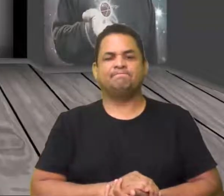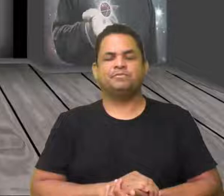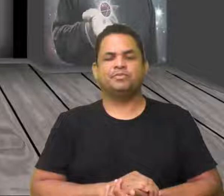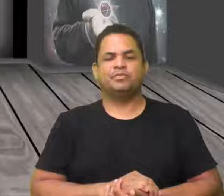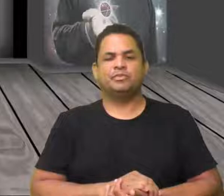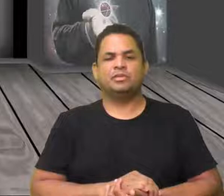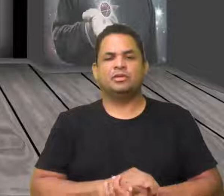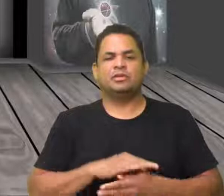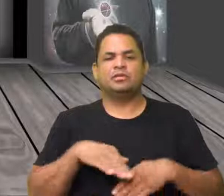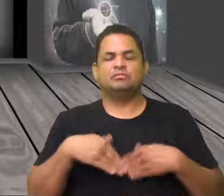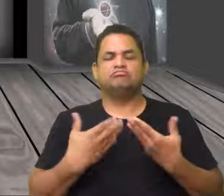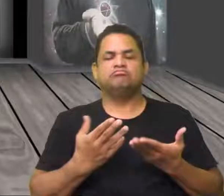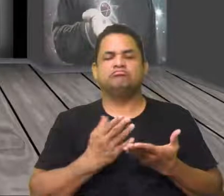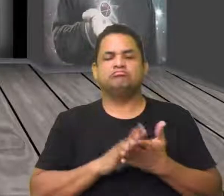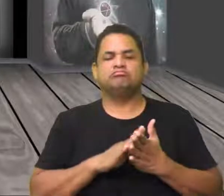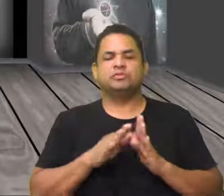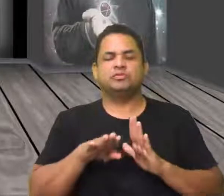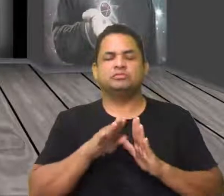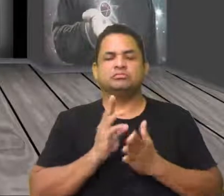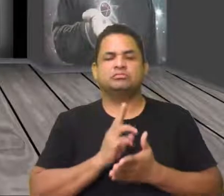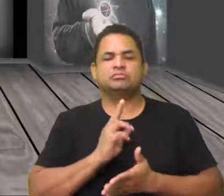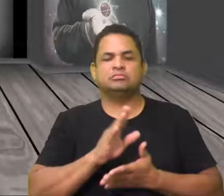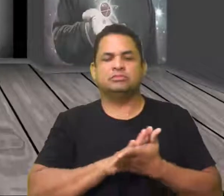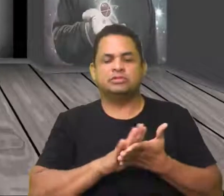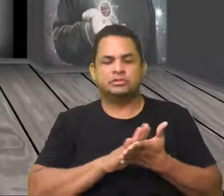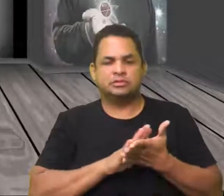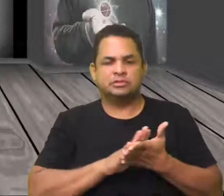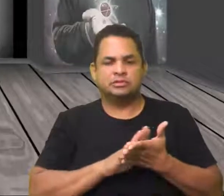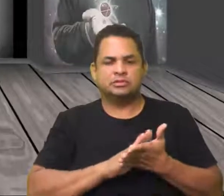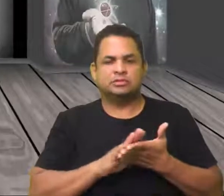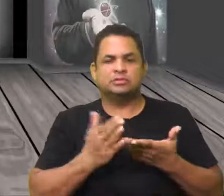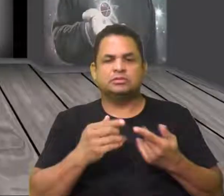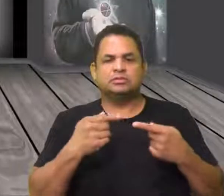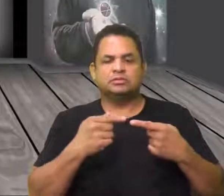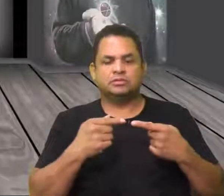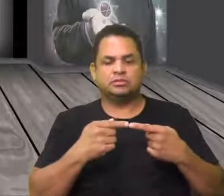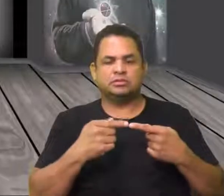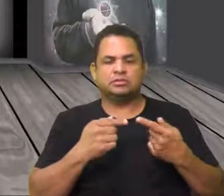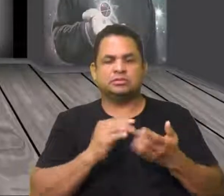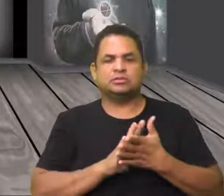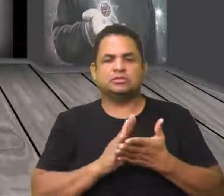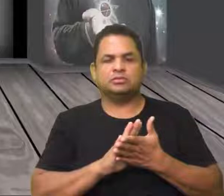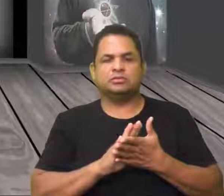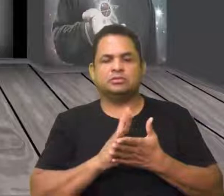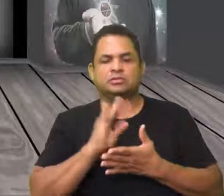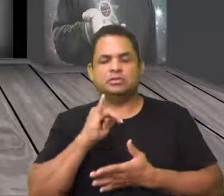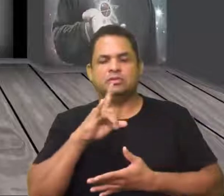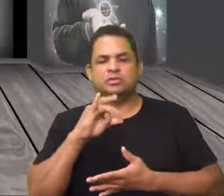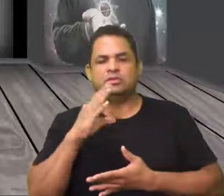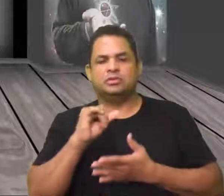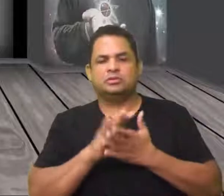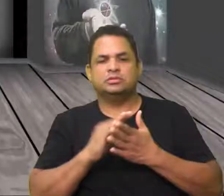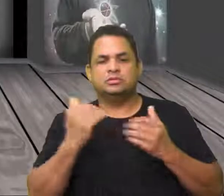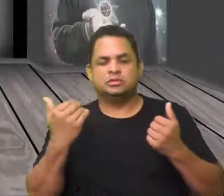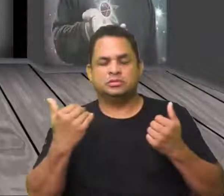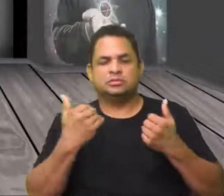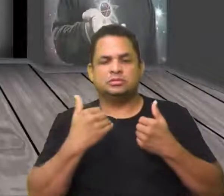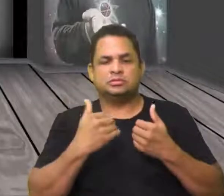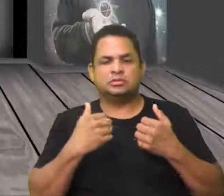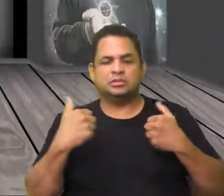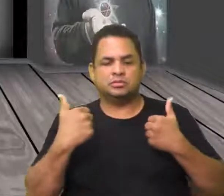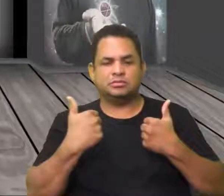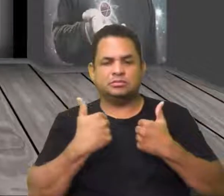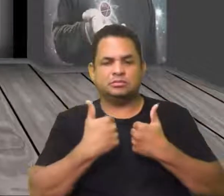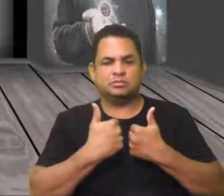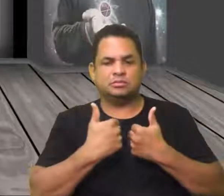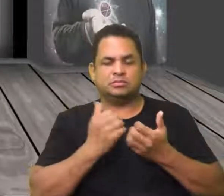qual é o tipo de processo que está ocorrendo. Esfregou, atrito, tocou, contato e indução, é só induzir, até brincar, né? É